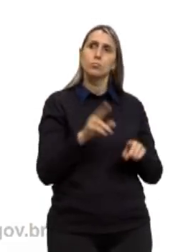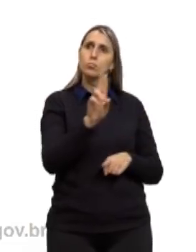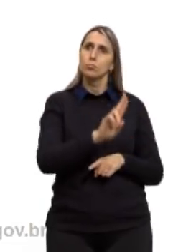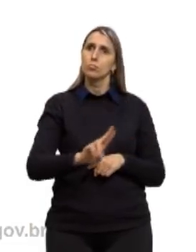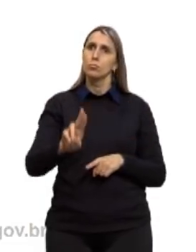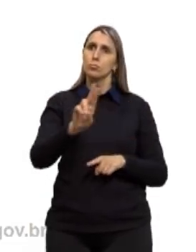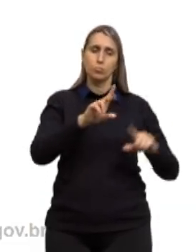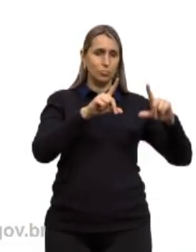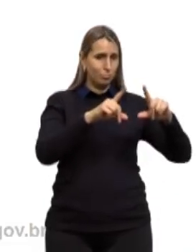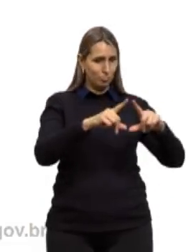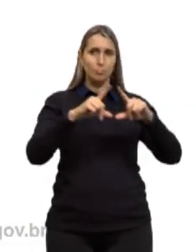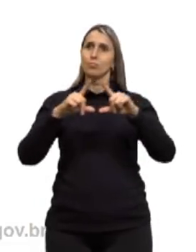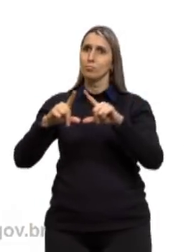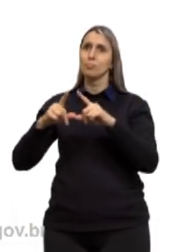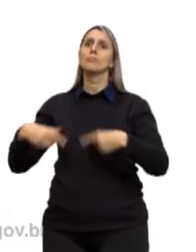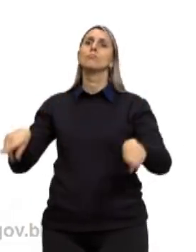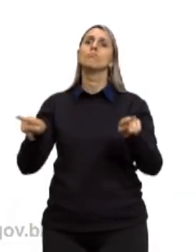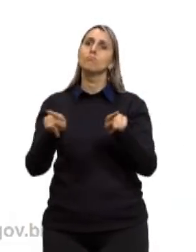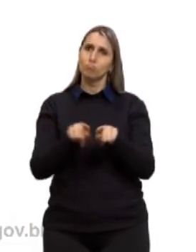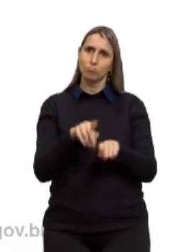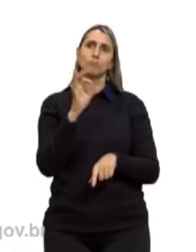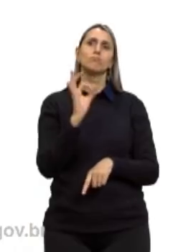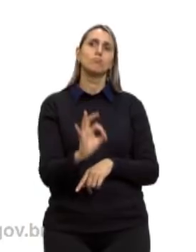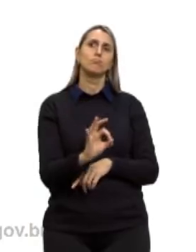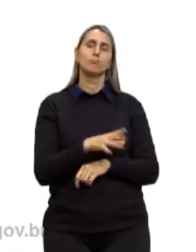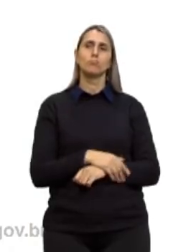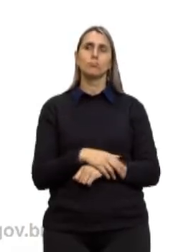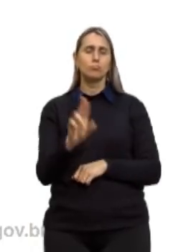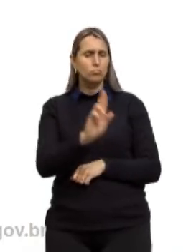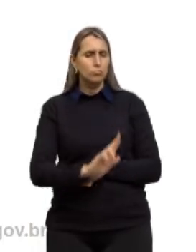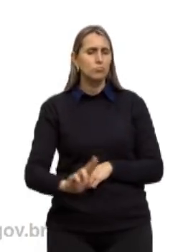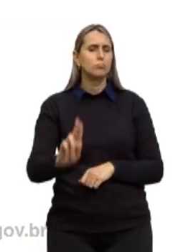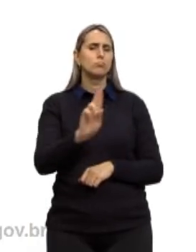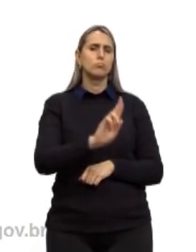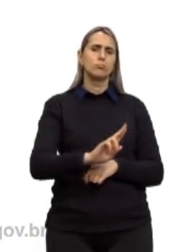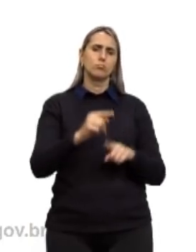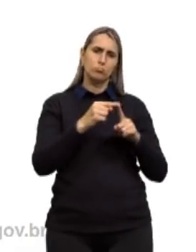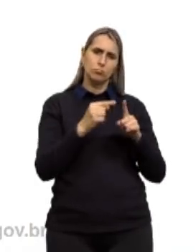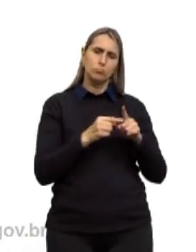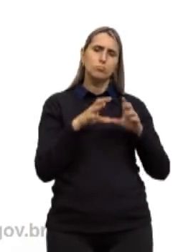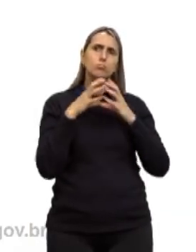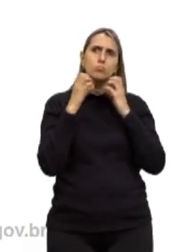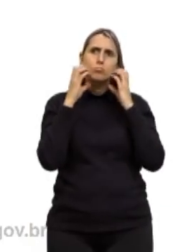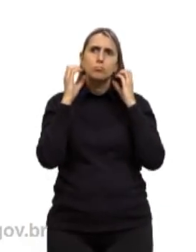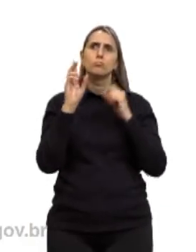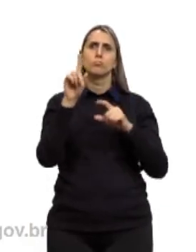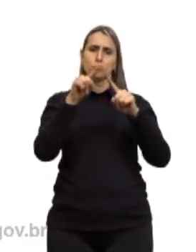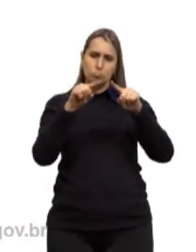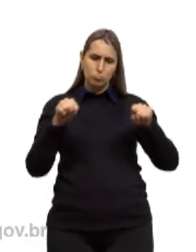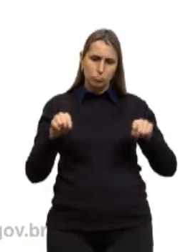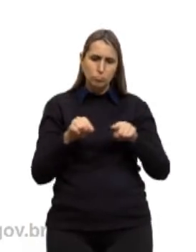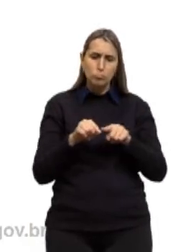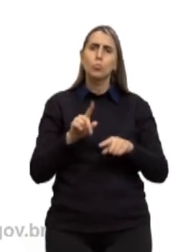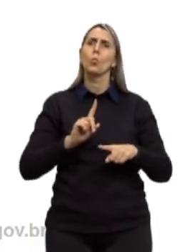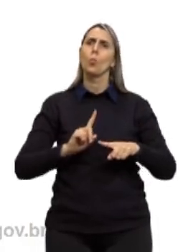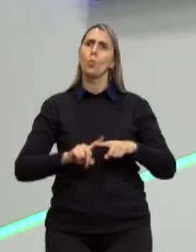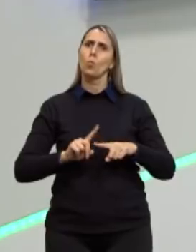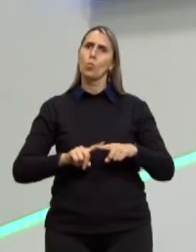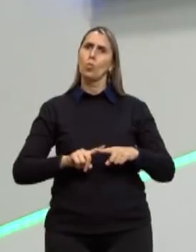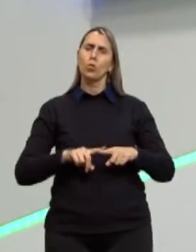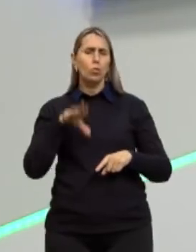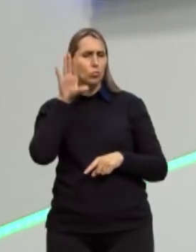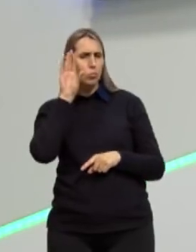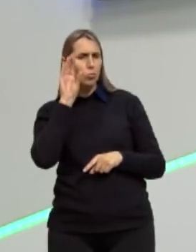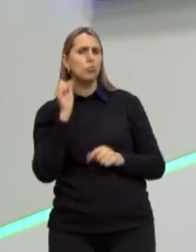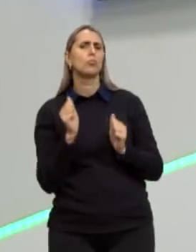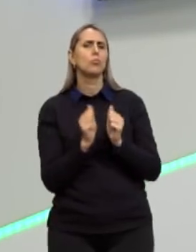aplicamos também nos triângulos certos bom aplicar o teorema de tales nos triângulos por que vamos observar